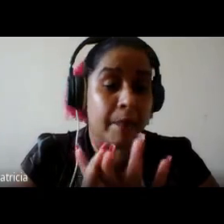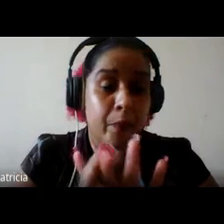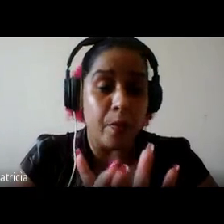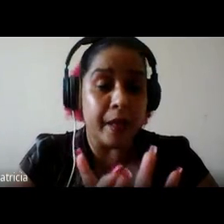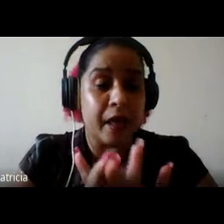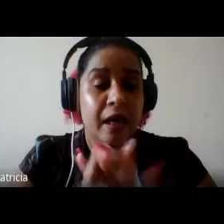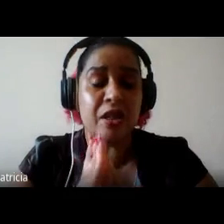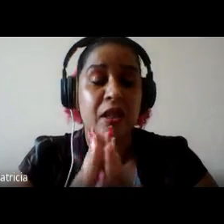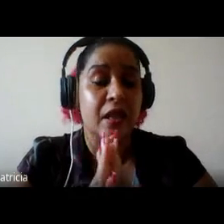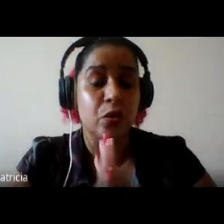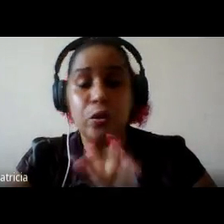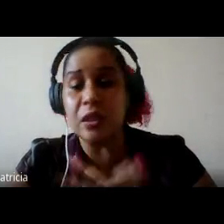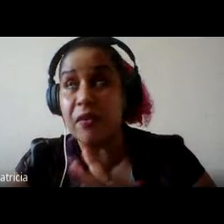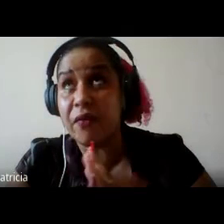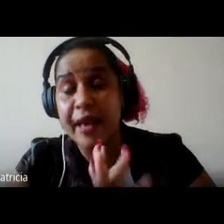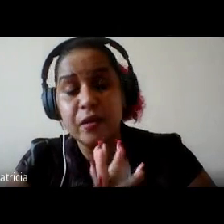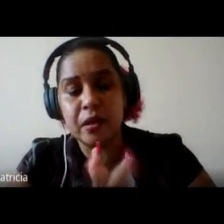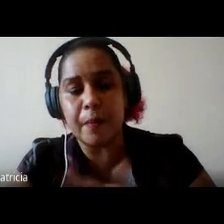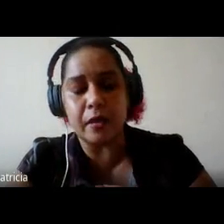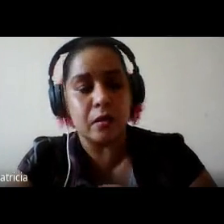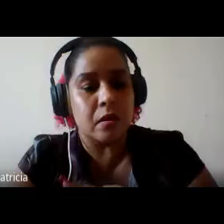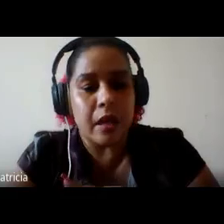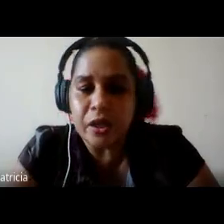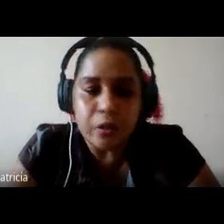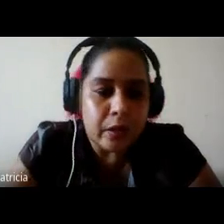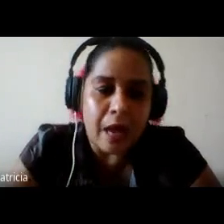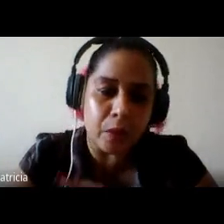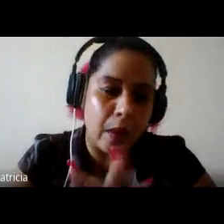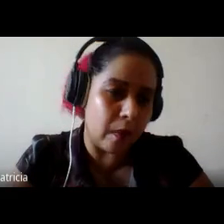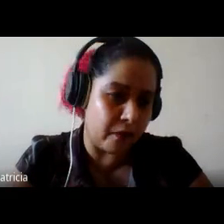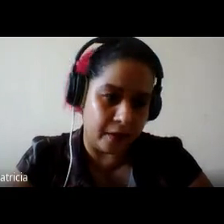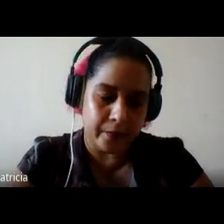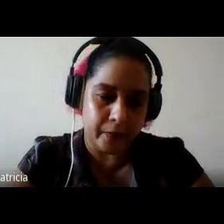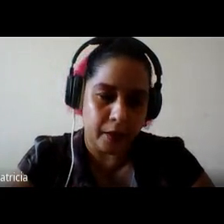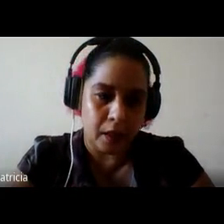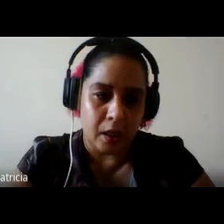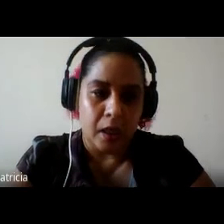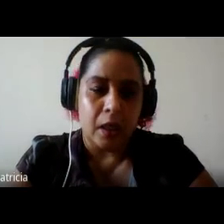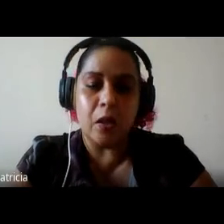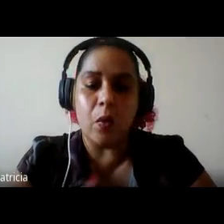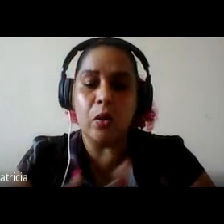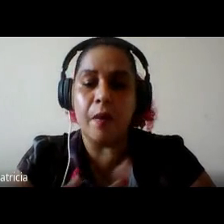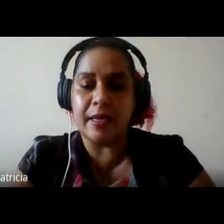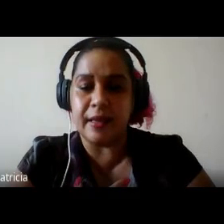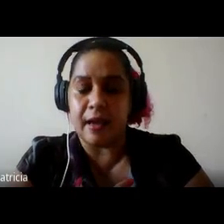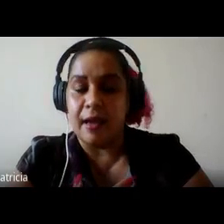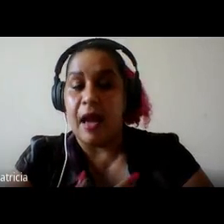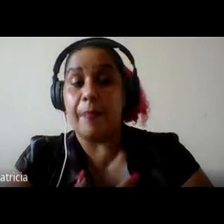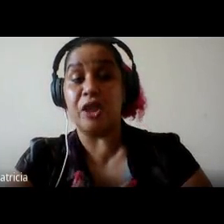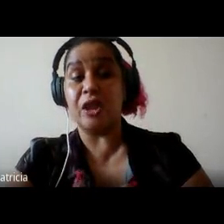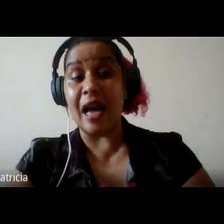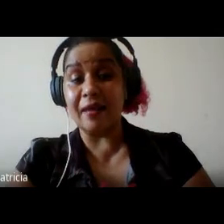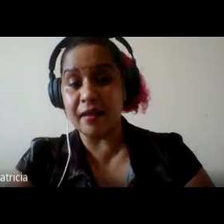rede pública, a gente tem surdos em diversos espaços, só que a gente não está habituado a ver. Então, quando começar